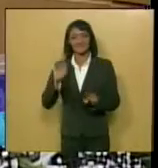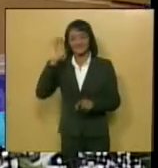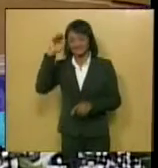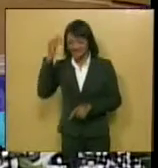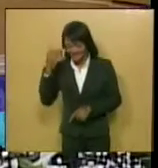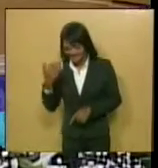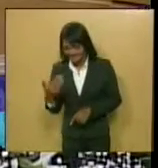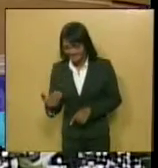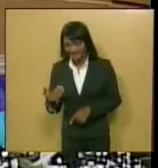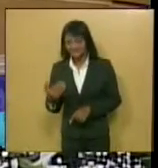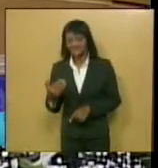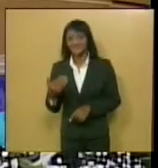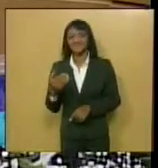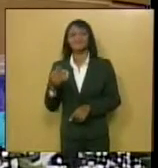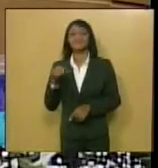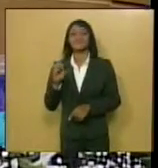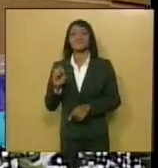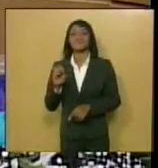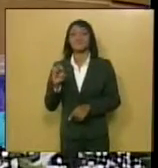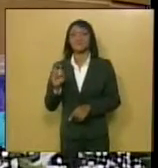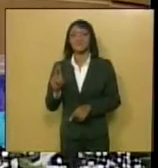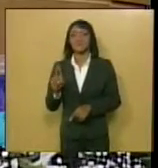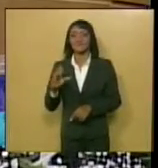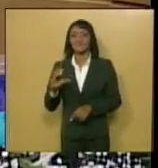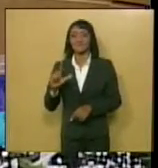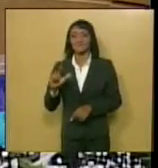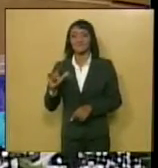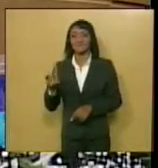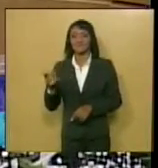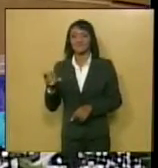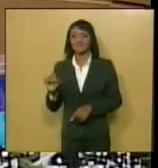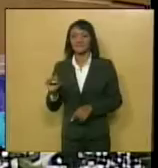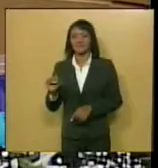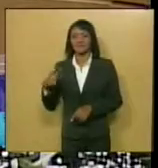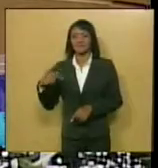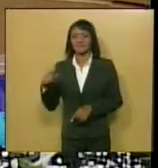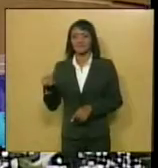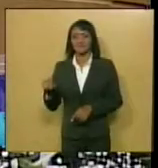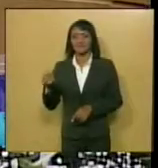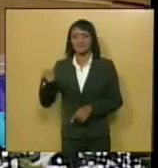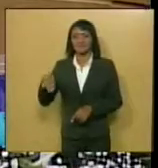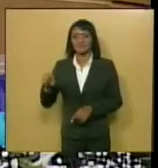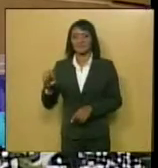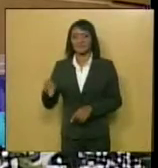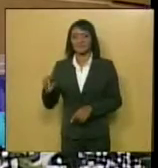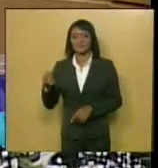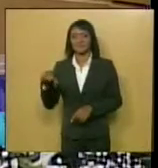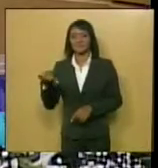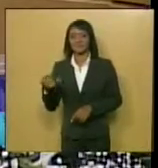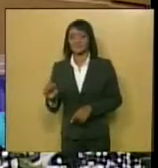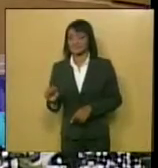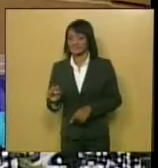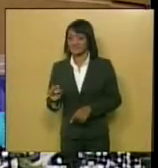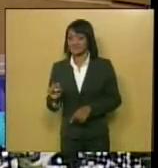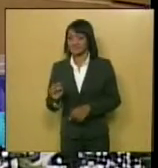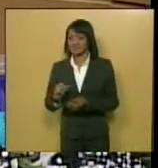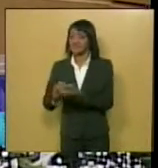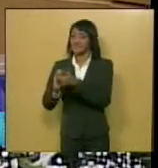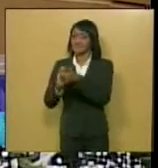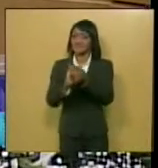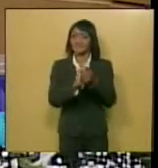homenageado Euclides Paz Mendonça, e em nome de quem eu quero saudar todos os